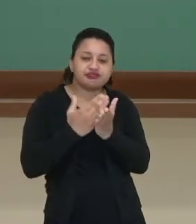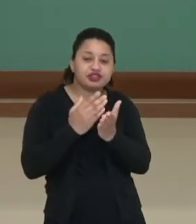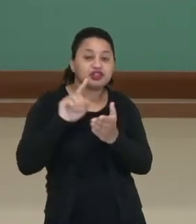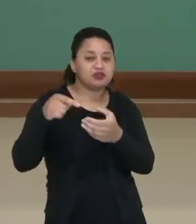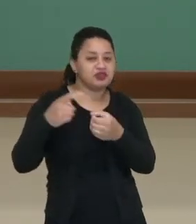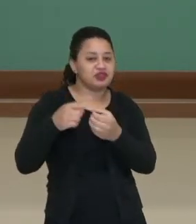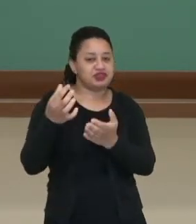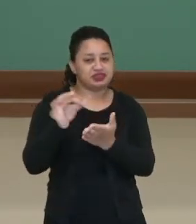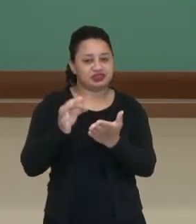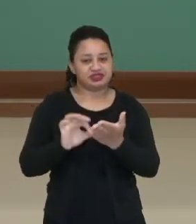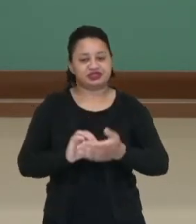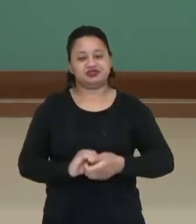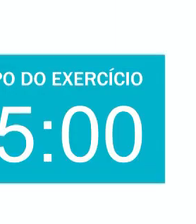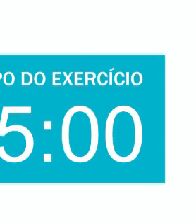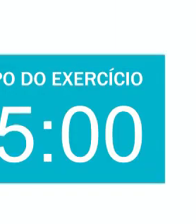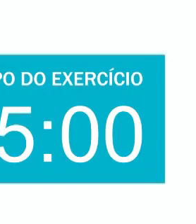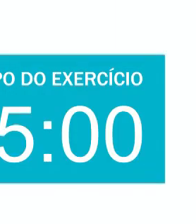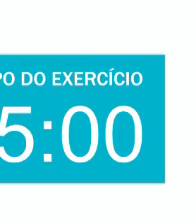já corrige.